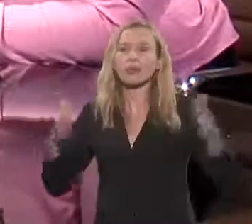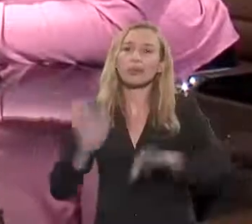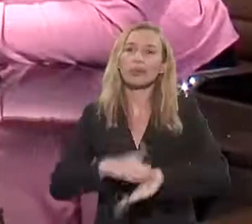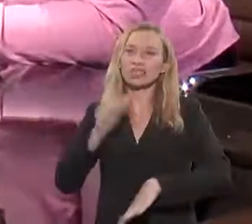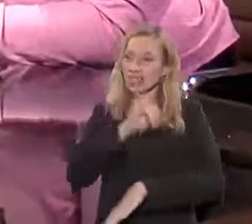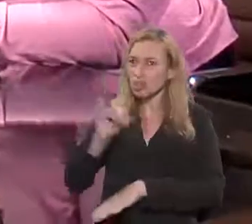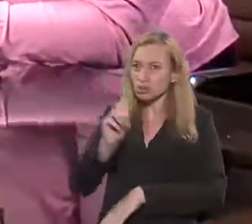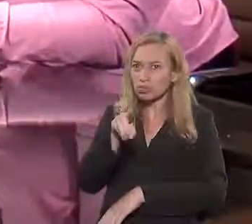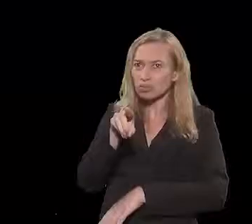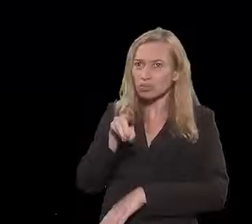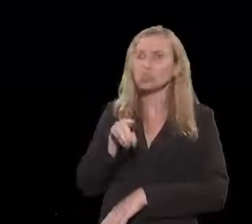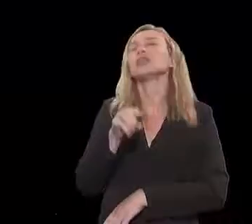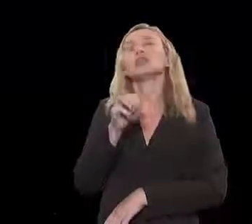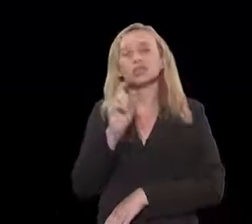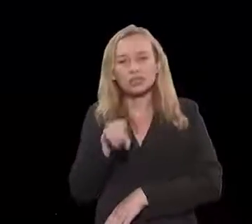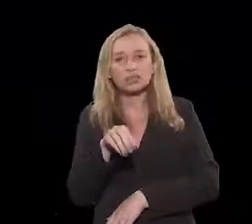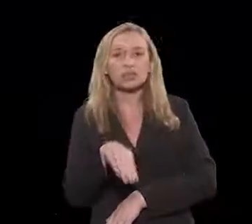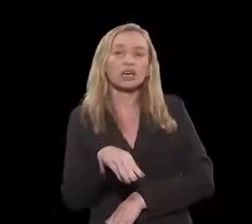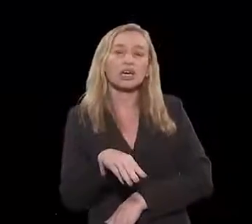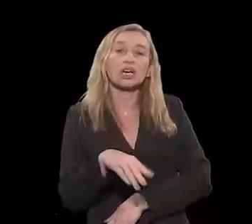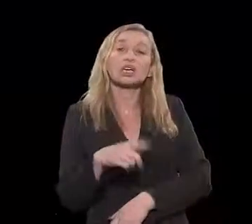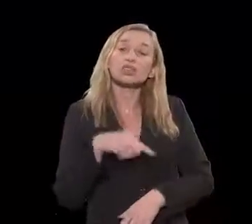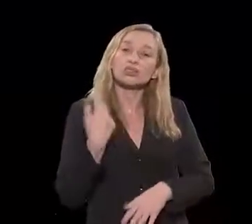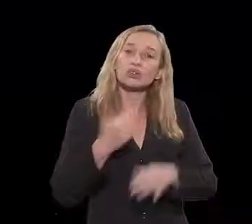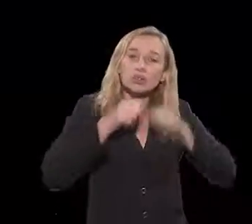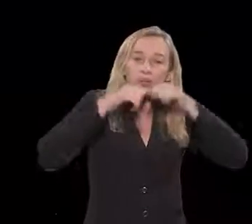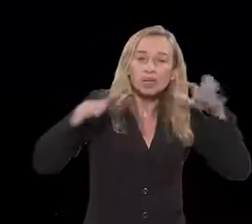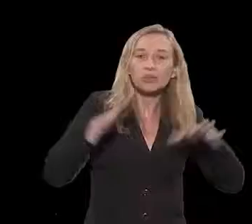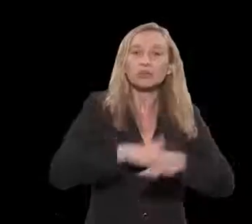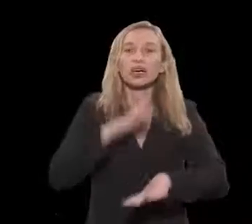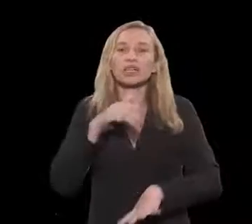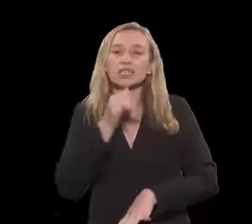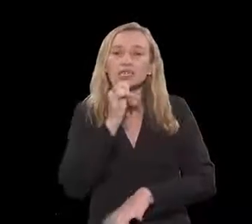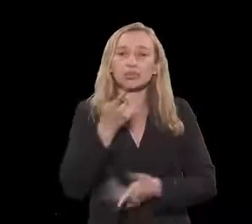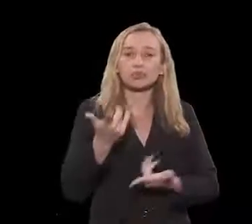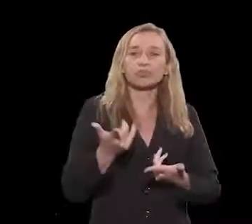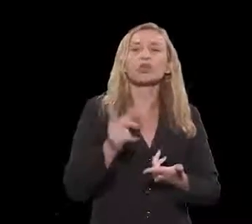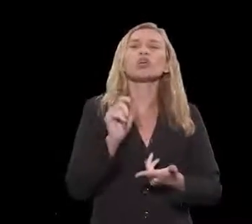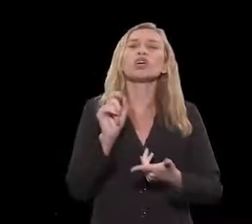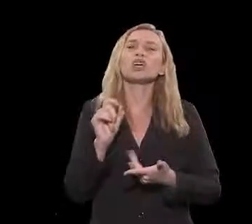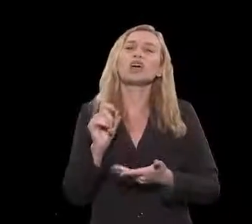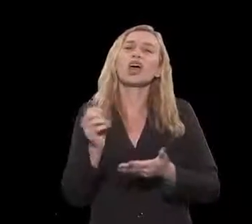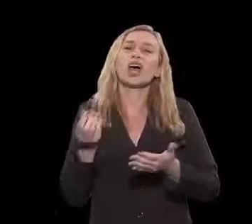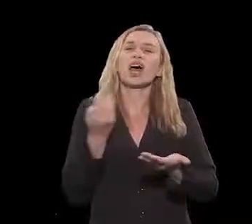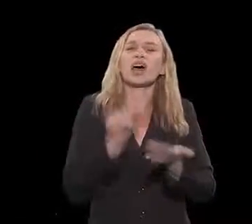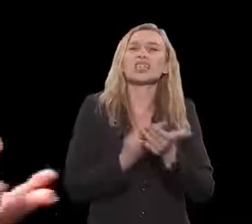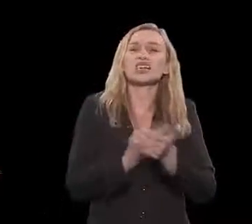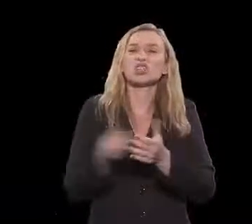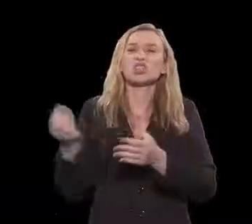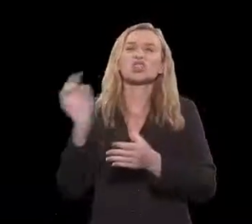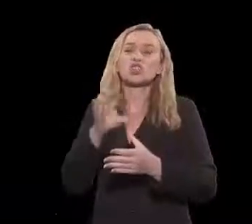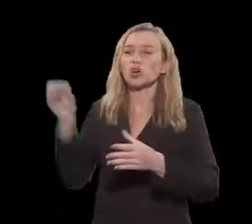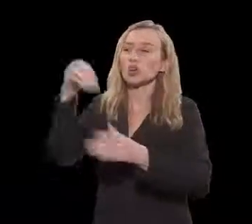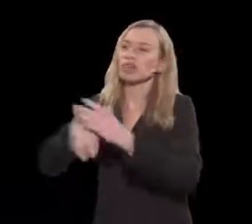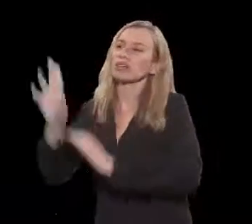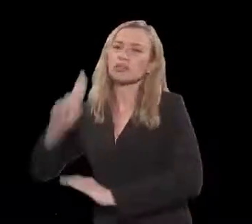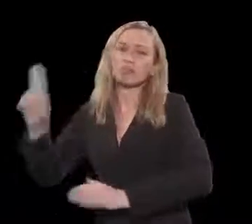campo. Seria isso? Sim, abre mais um campo e a gente amplia, por exemplo. Por que as aulas têm que ser dentro da